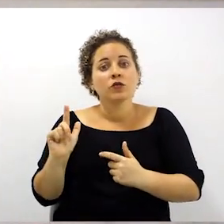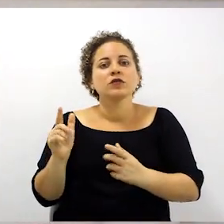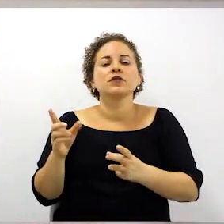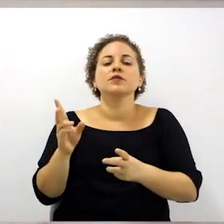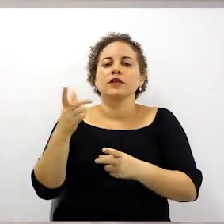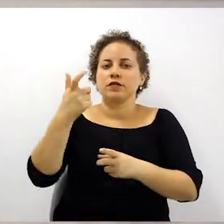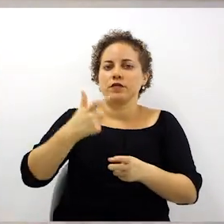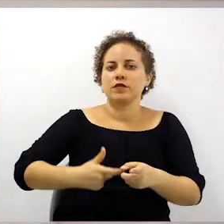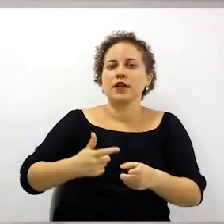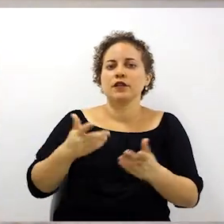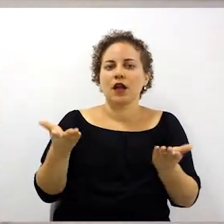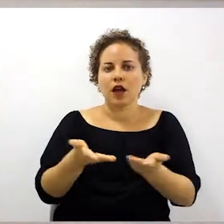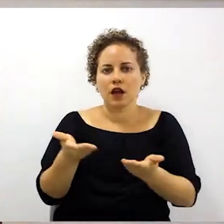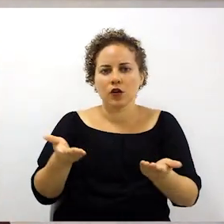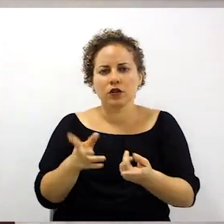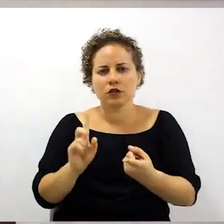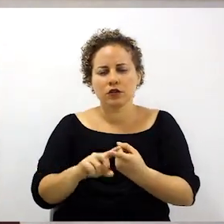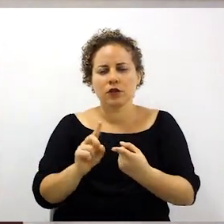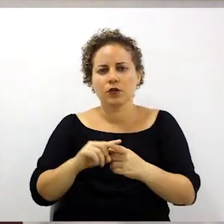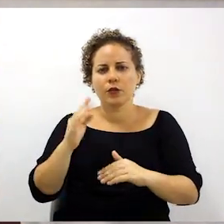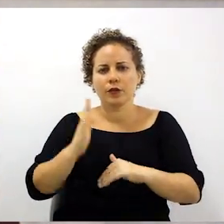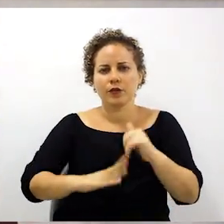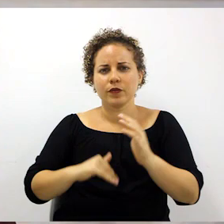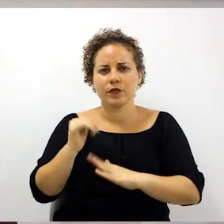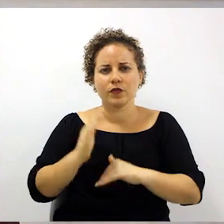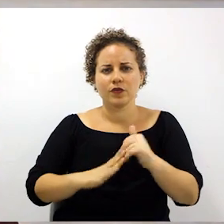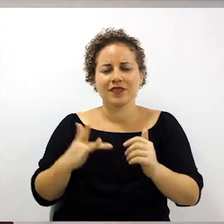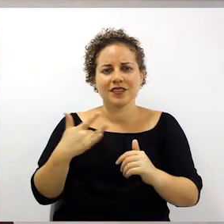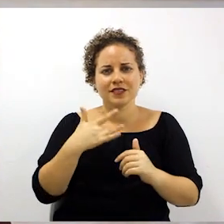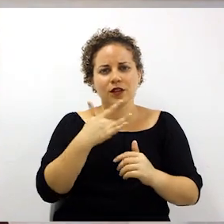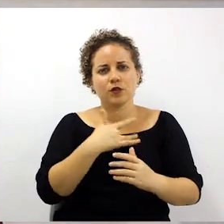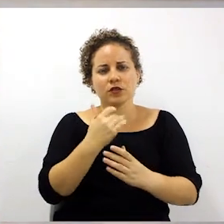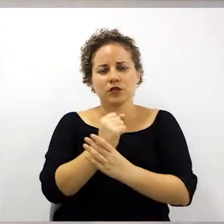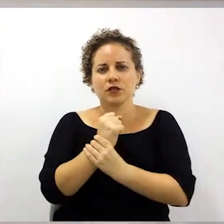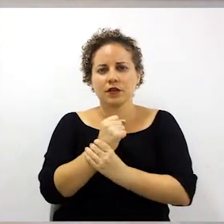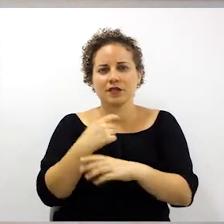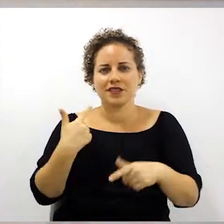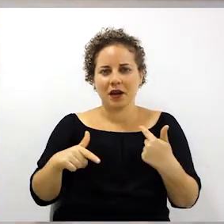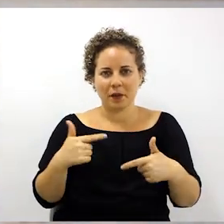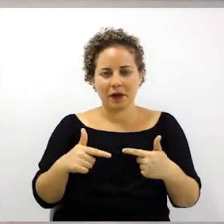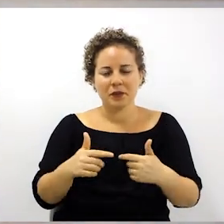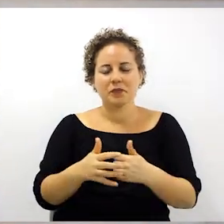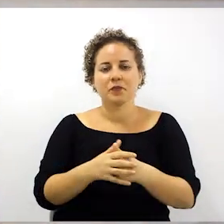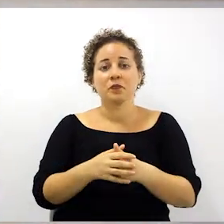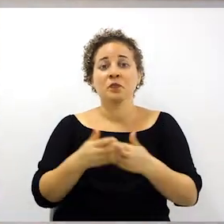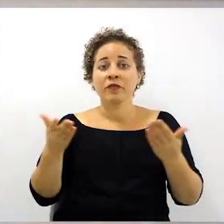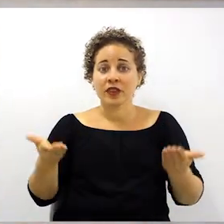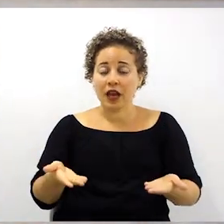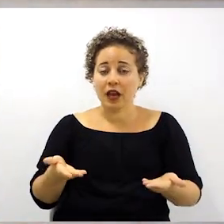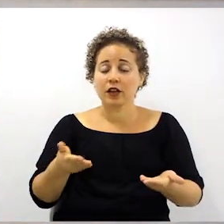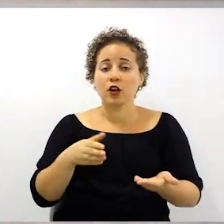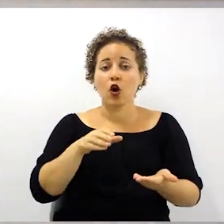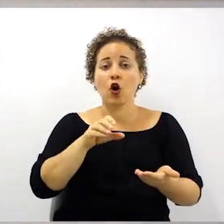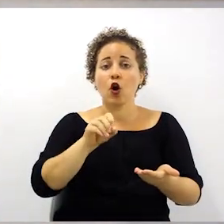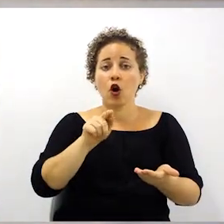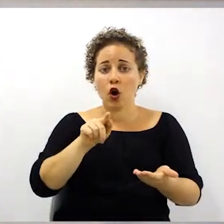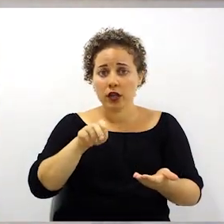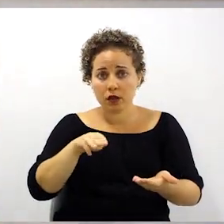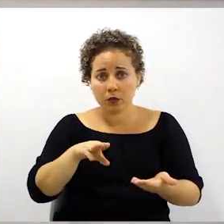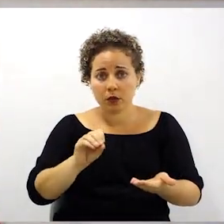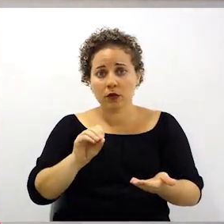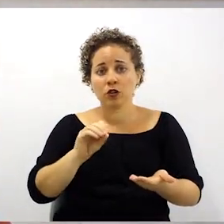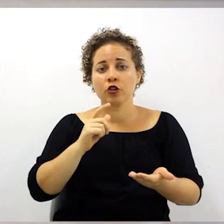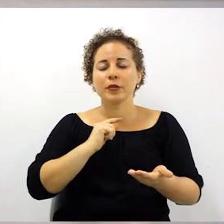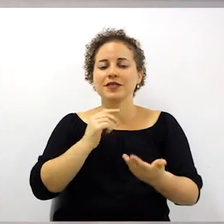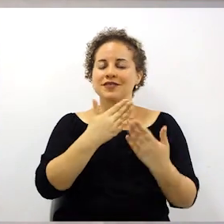representar o OGMO nesse momento é o profissional de saúde e segurança do trabalho. Além do OGMO, temos que ter